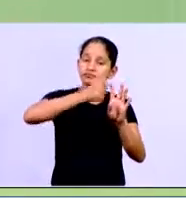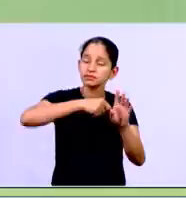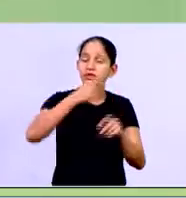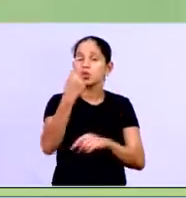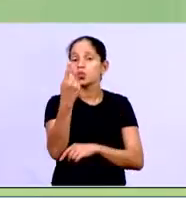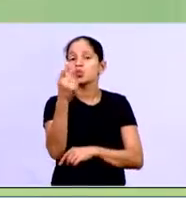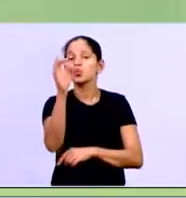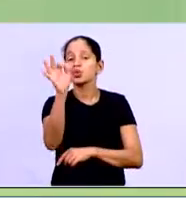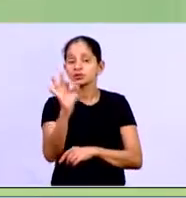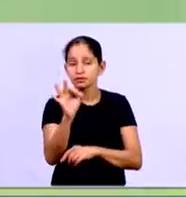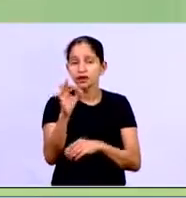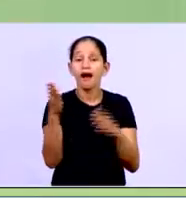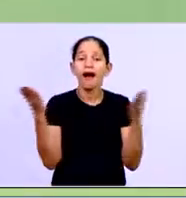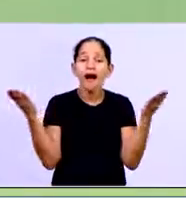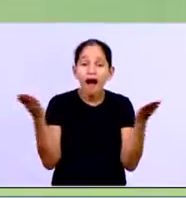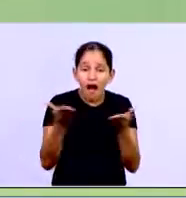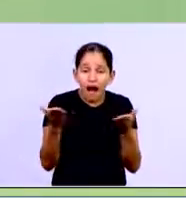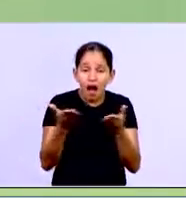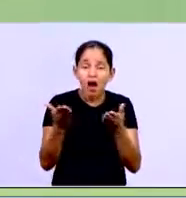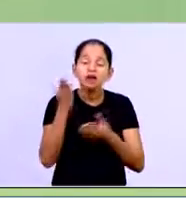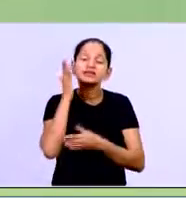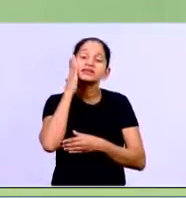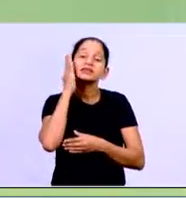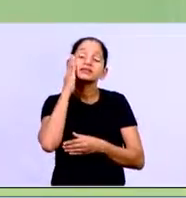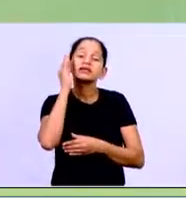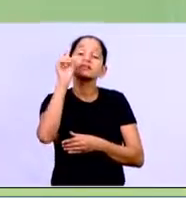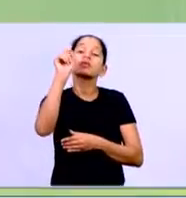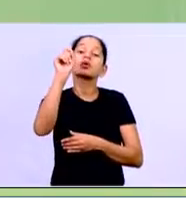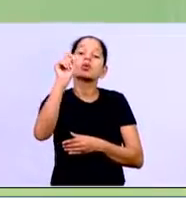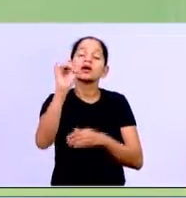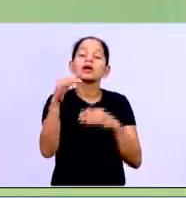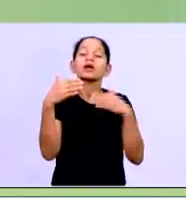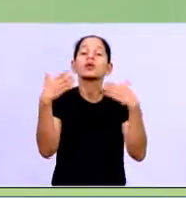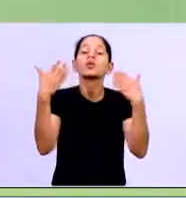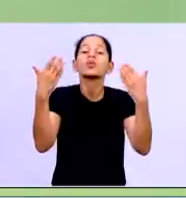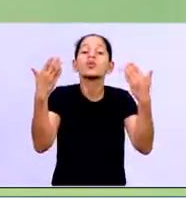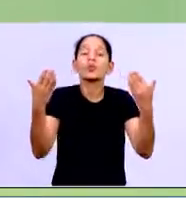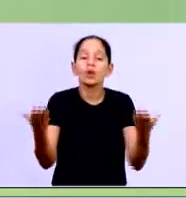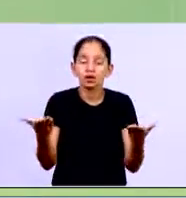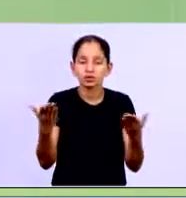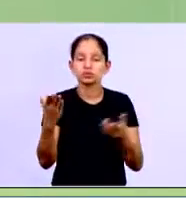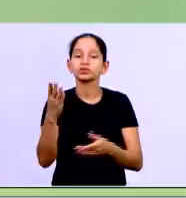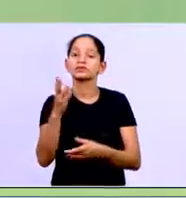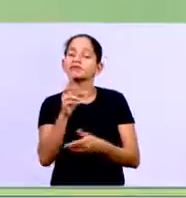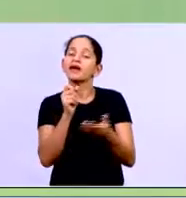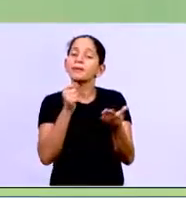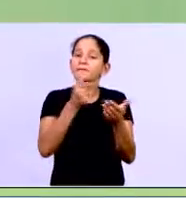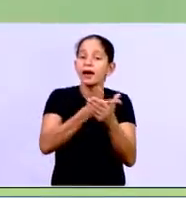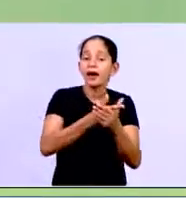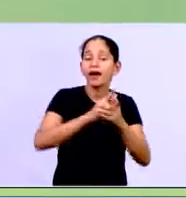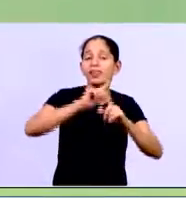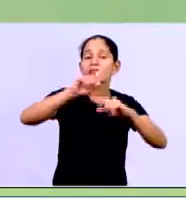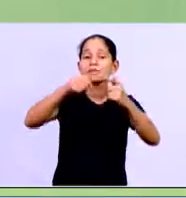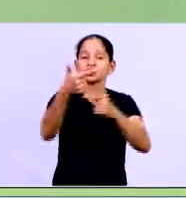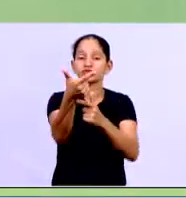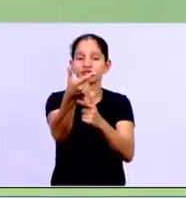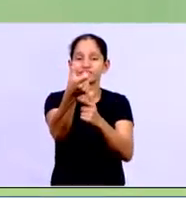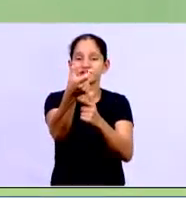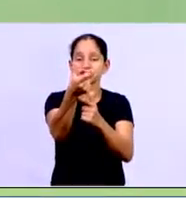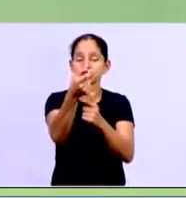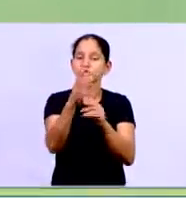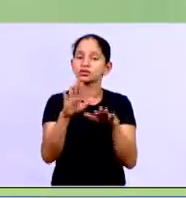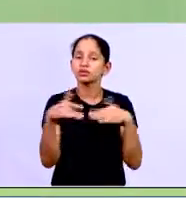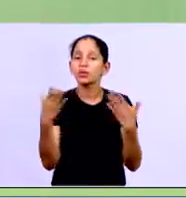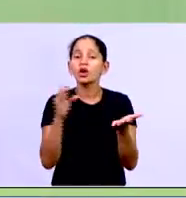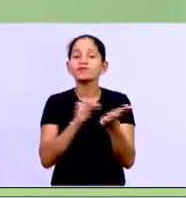Só que agora o exercício nós queremos saber qual é o saldo devedor após o pagamento da 20ª parcela. Ok? Então,